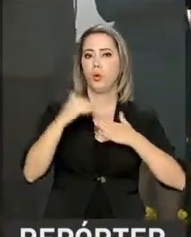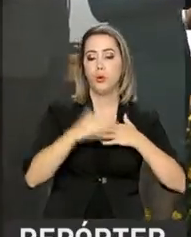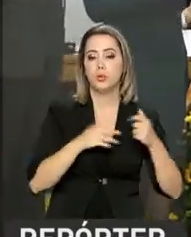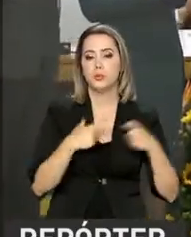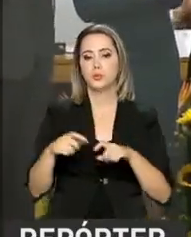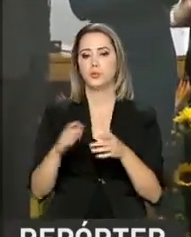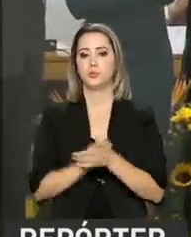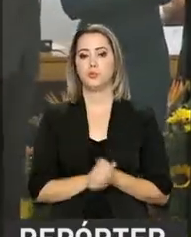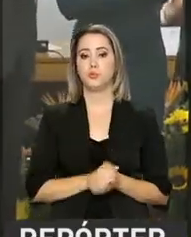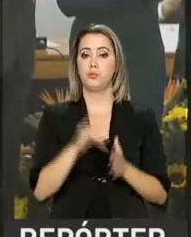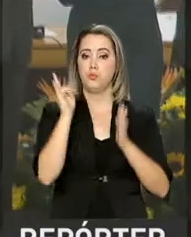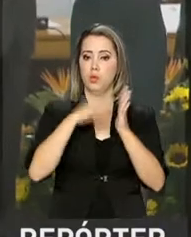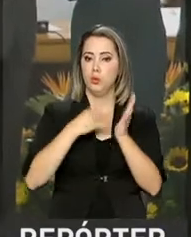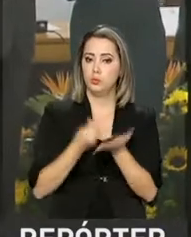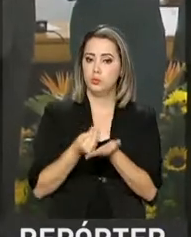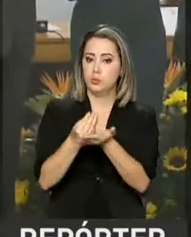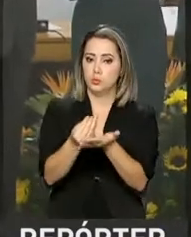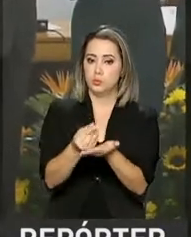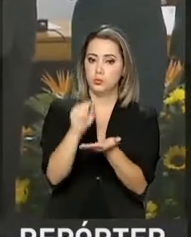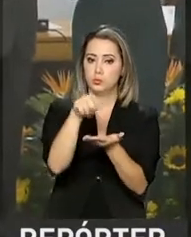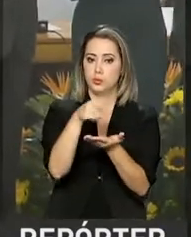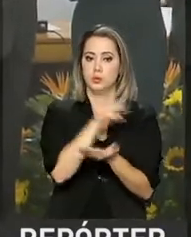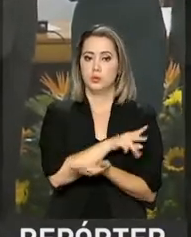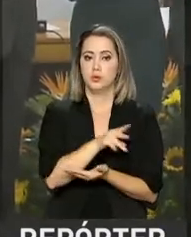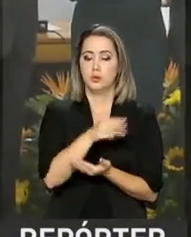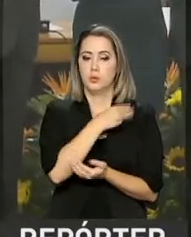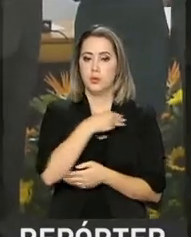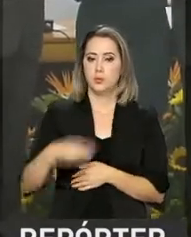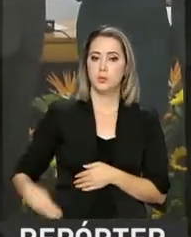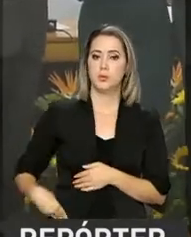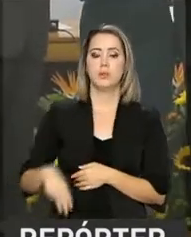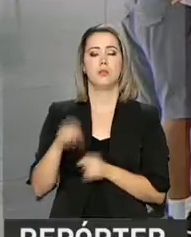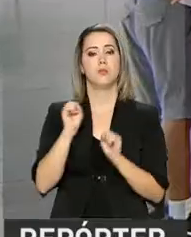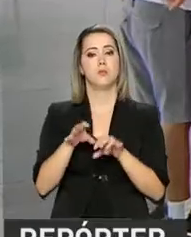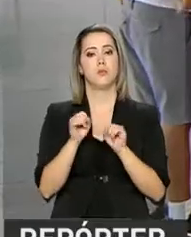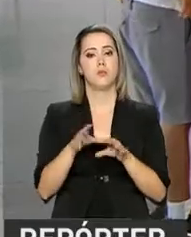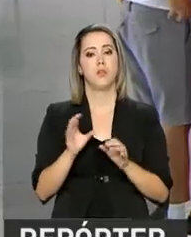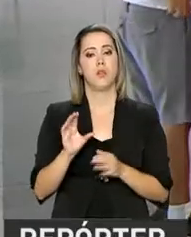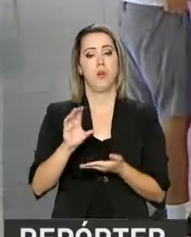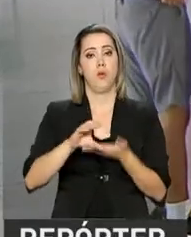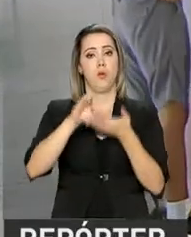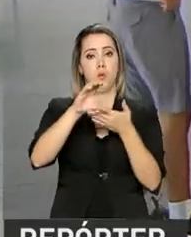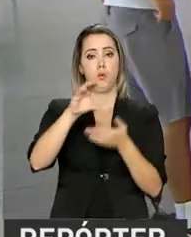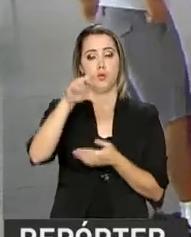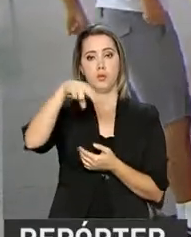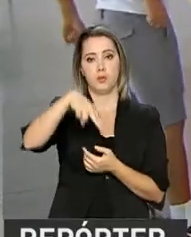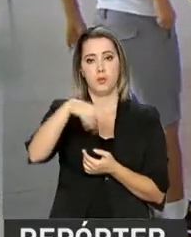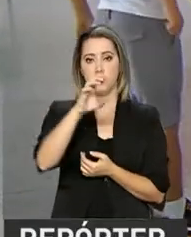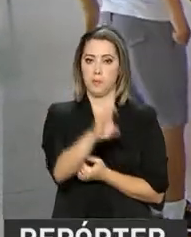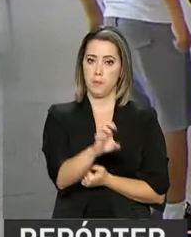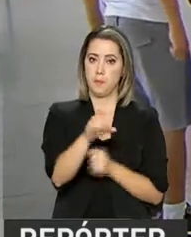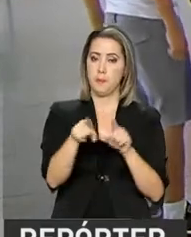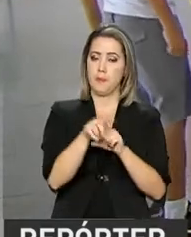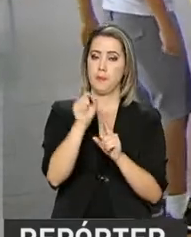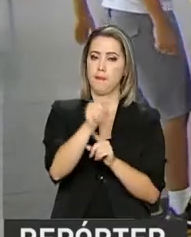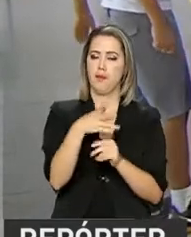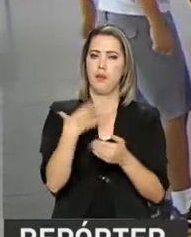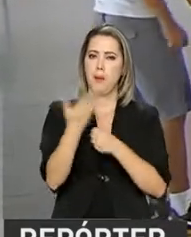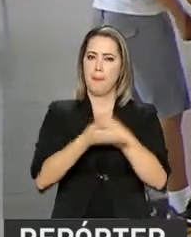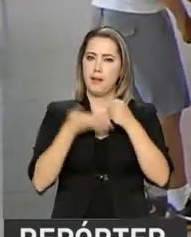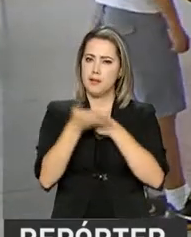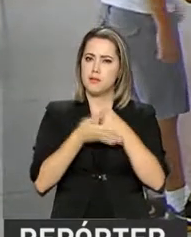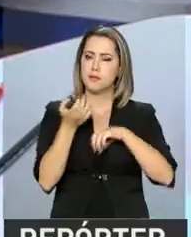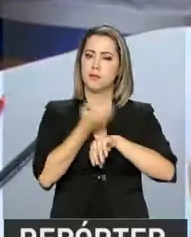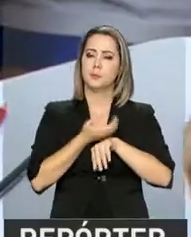foi entregue pelo ministro Mendonça Filho ao Conselho Nacional de Educação. A base vai servir para elaborar os